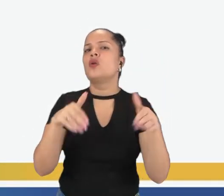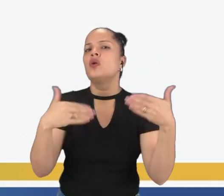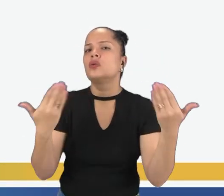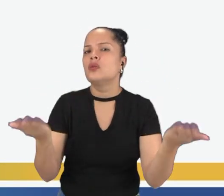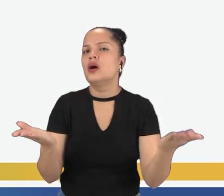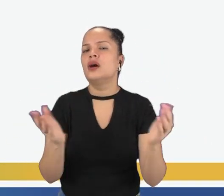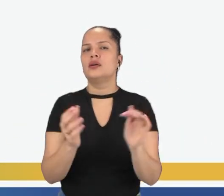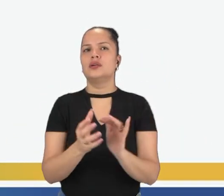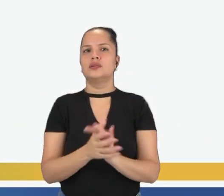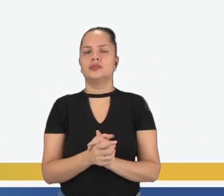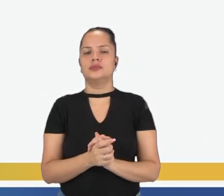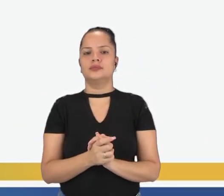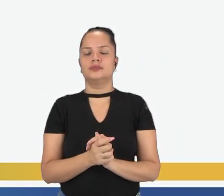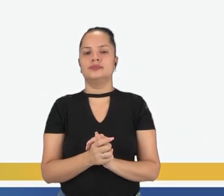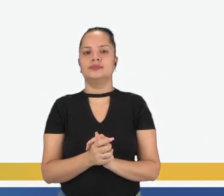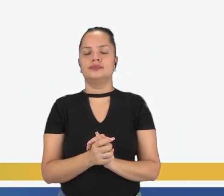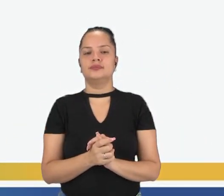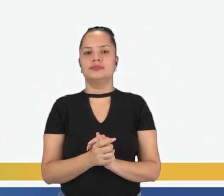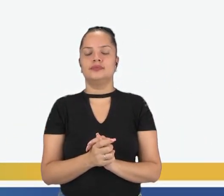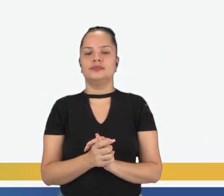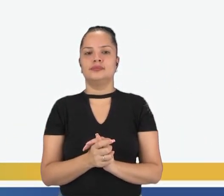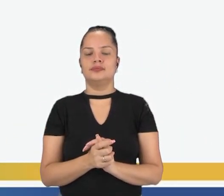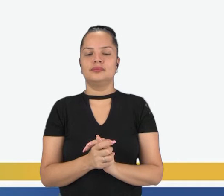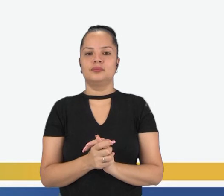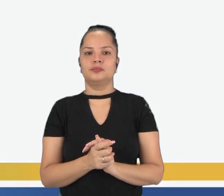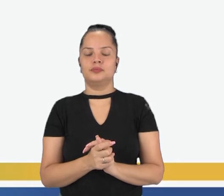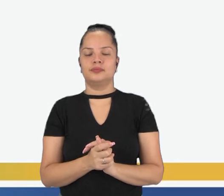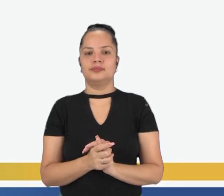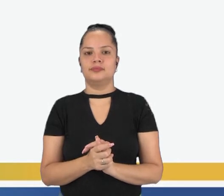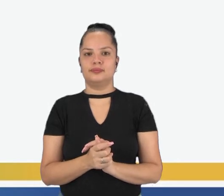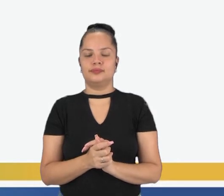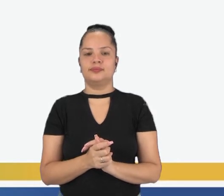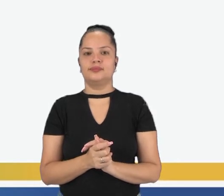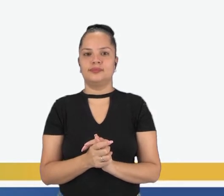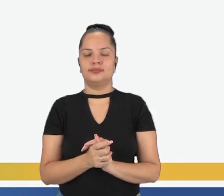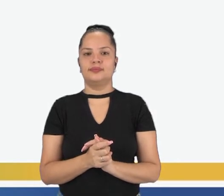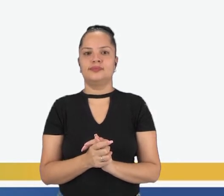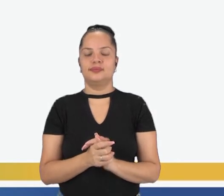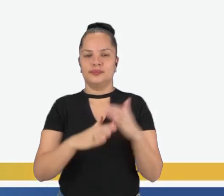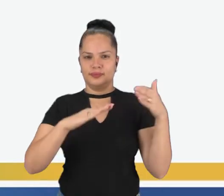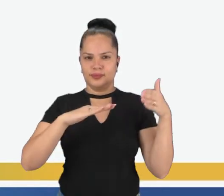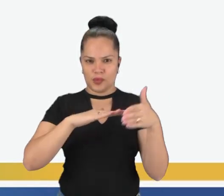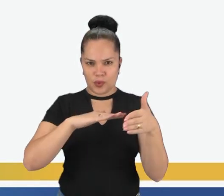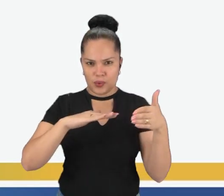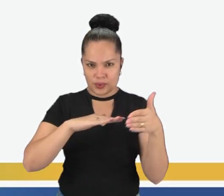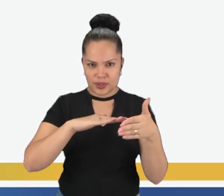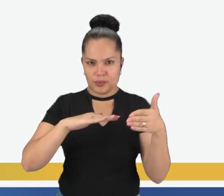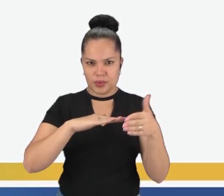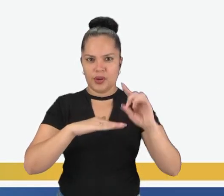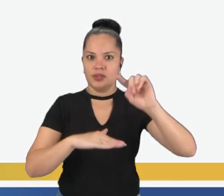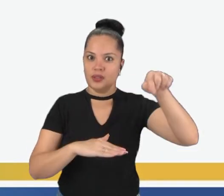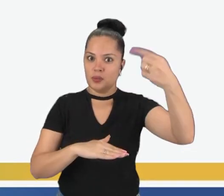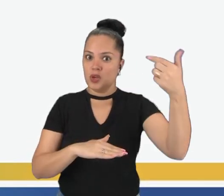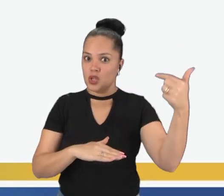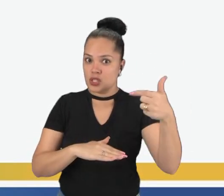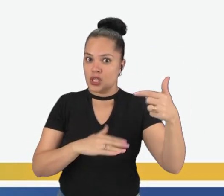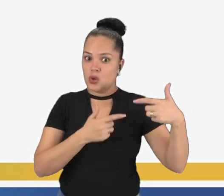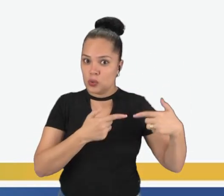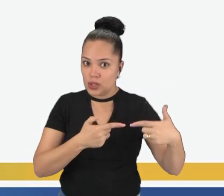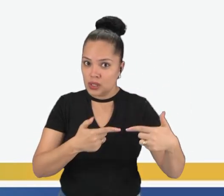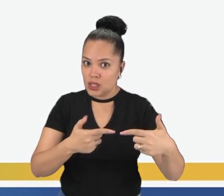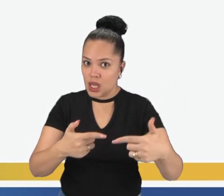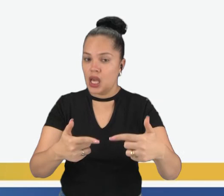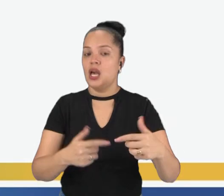XX, XIX, XVIII ou no século XV. Gente, a idade contemporânea é pós-Segunda Guerra, então ela nasceu no